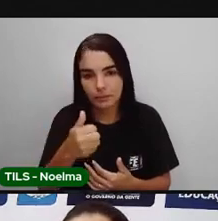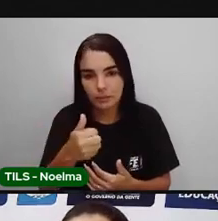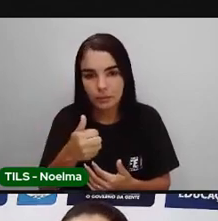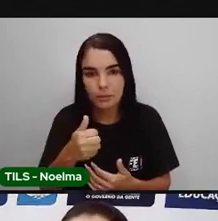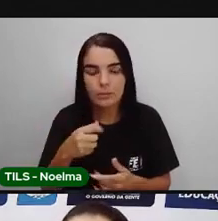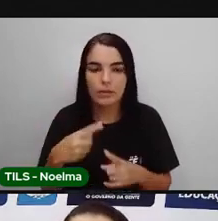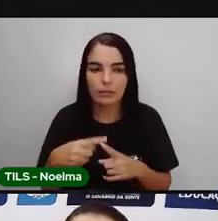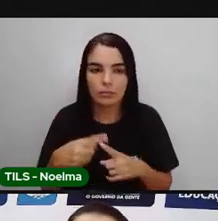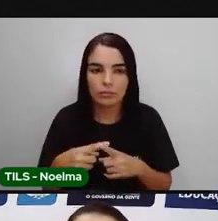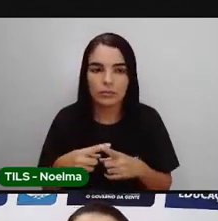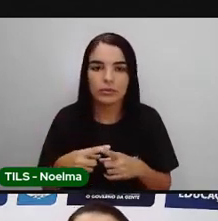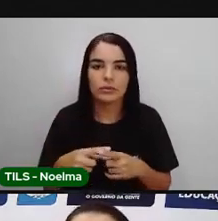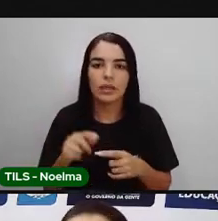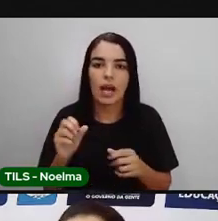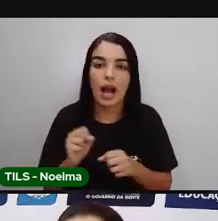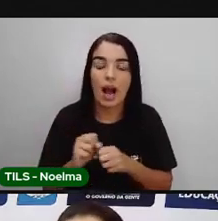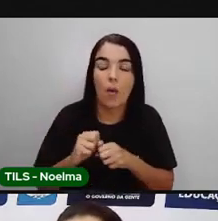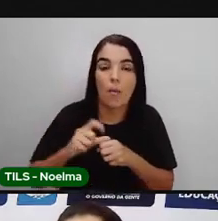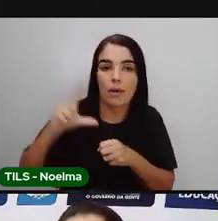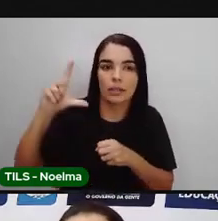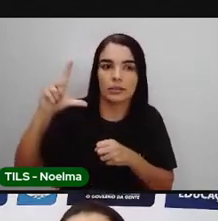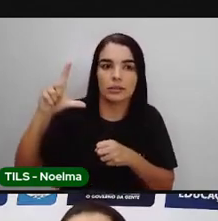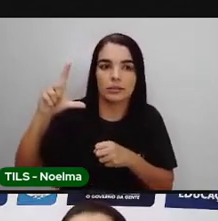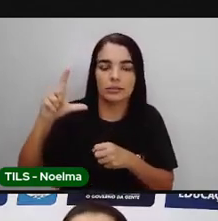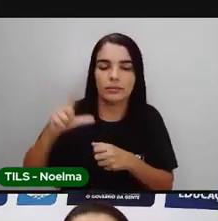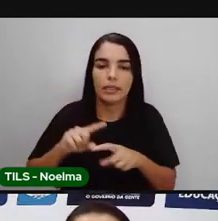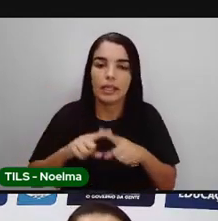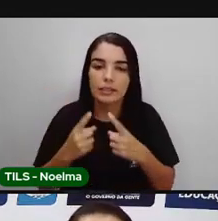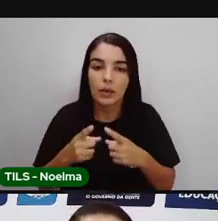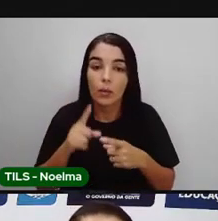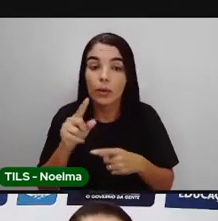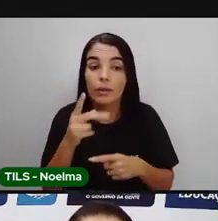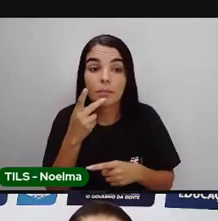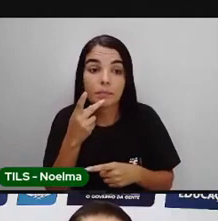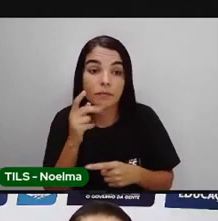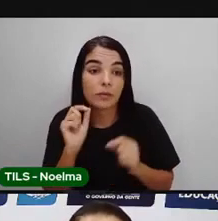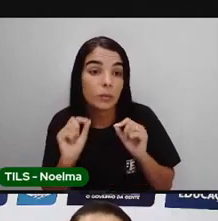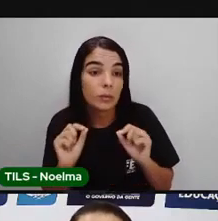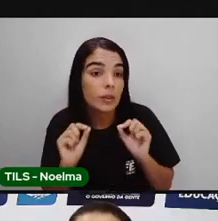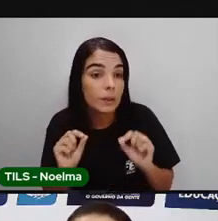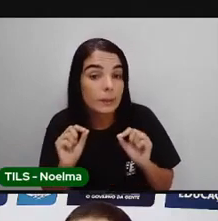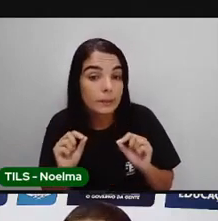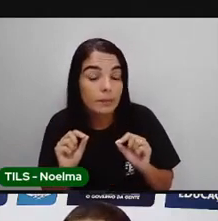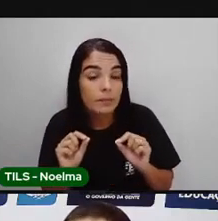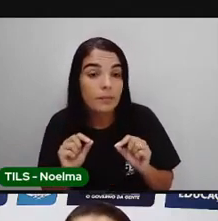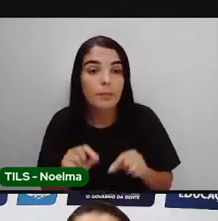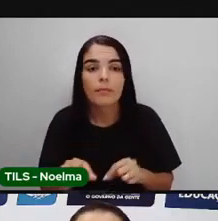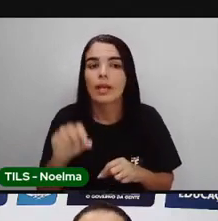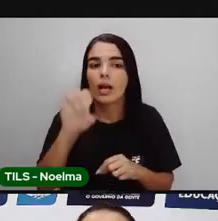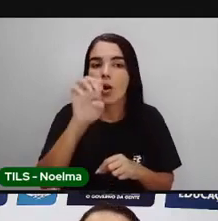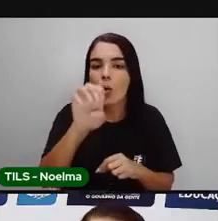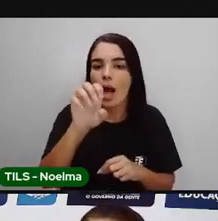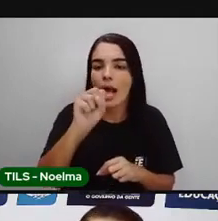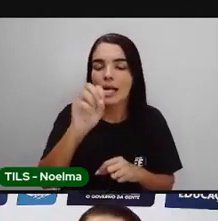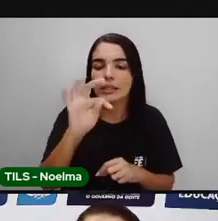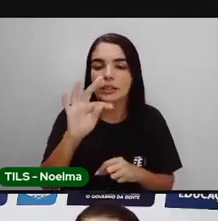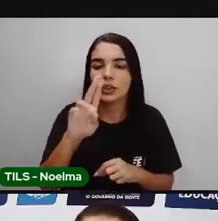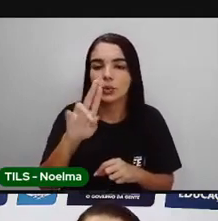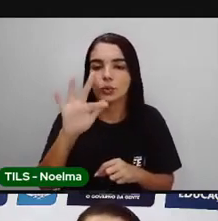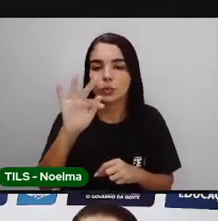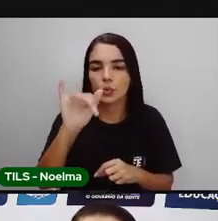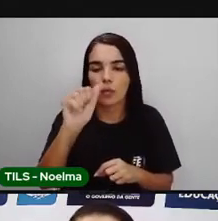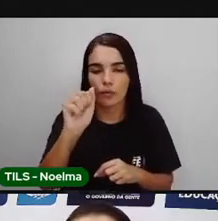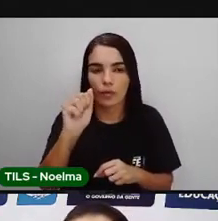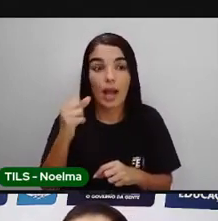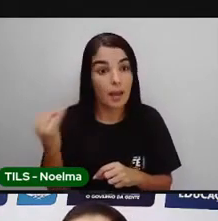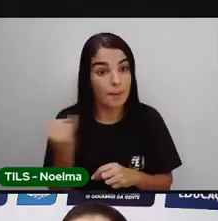efeito estufa, ele aumenta. Então, o que, que eu tenho a dizer para vocês? O efeito estufa, ele é importante, ele tem